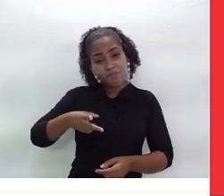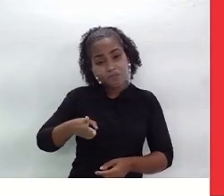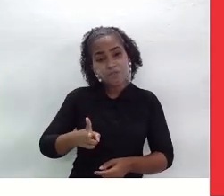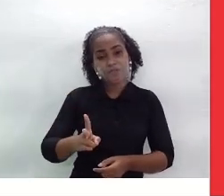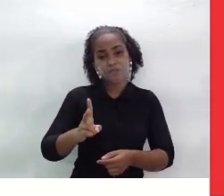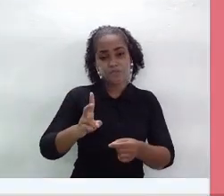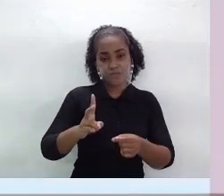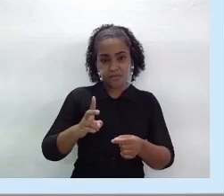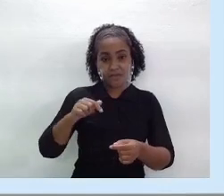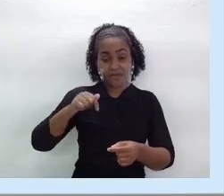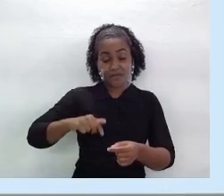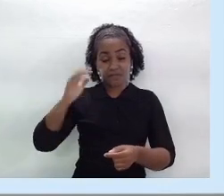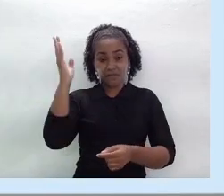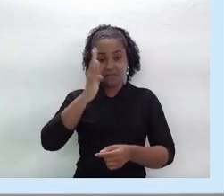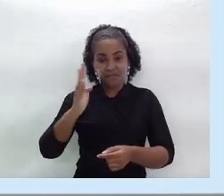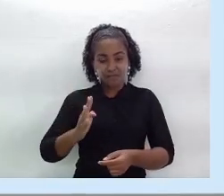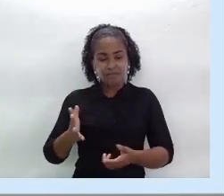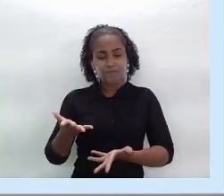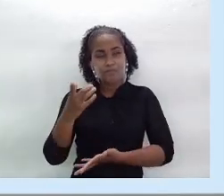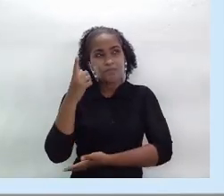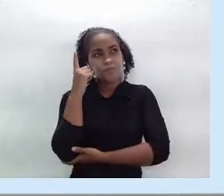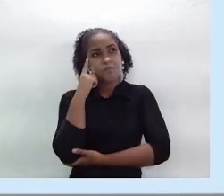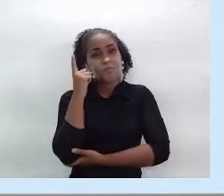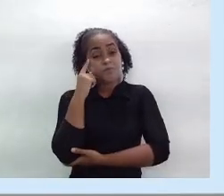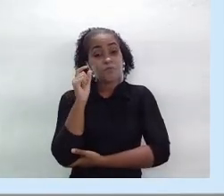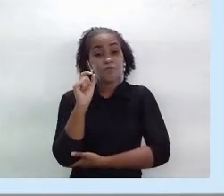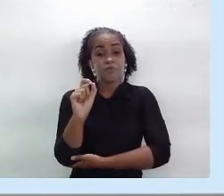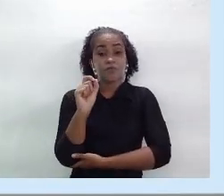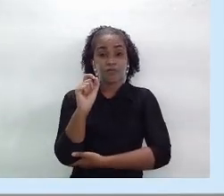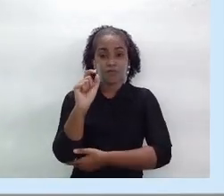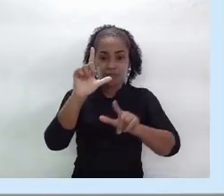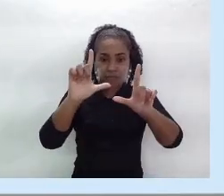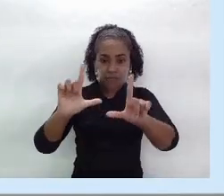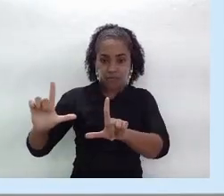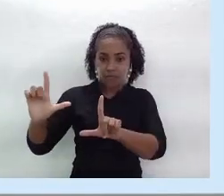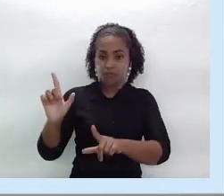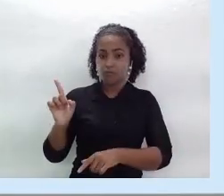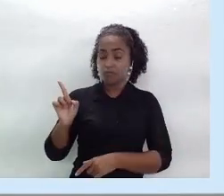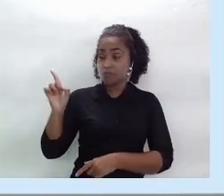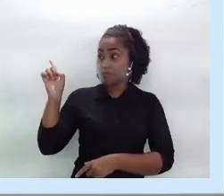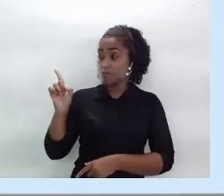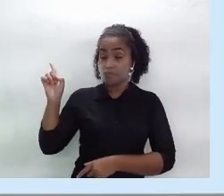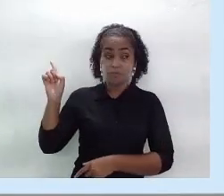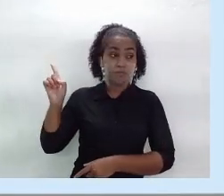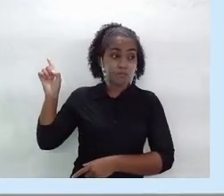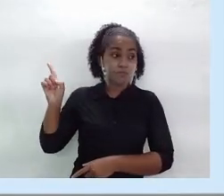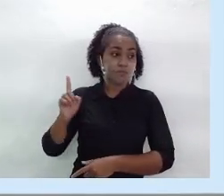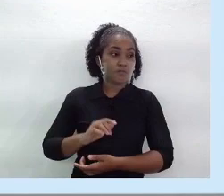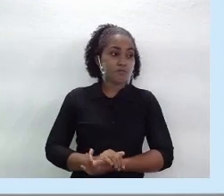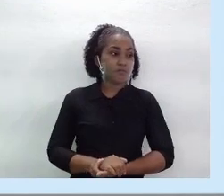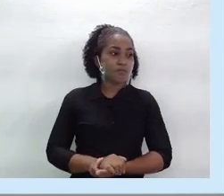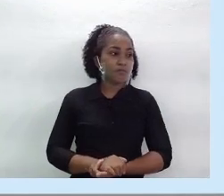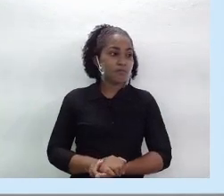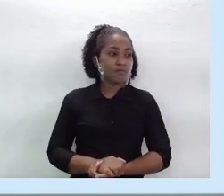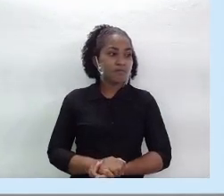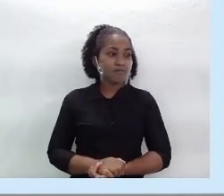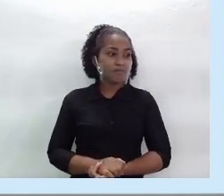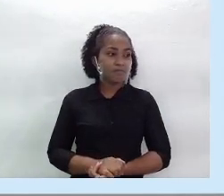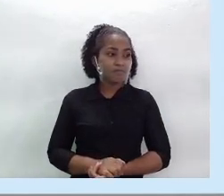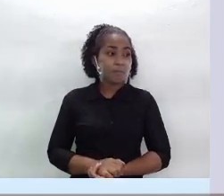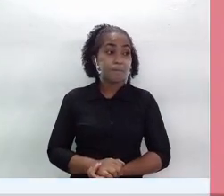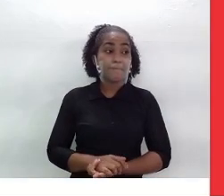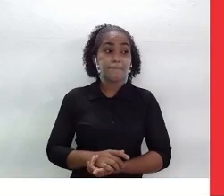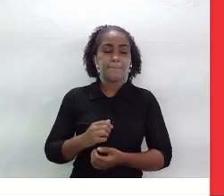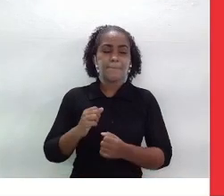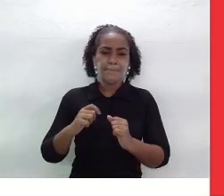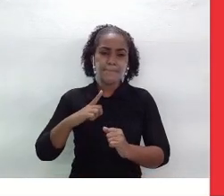no Brasil. Então, a gente tem aí, na telinha aqui do meu lado, está aqui em cima, tá certo? Mas a